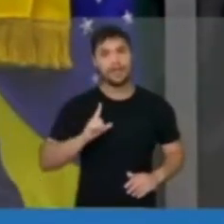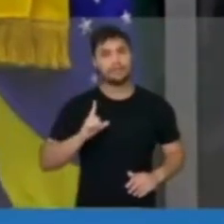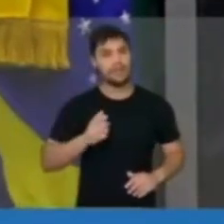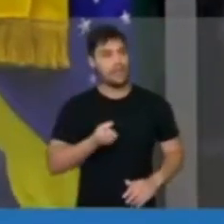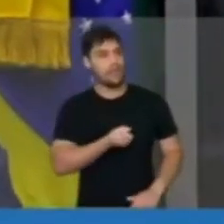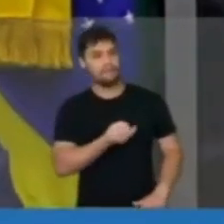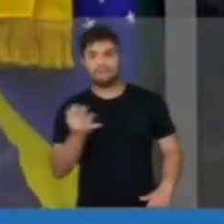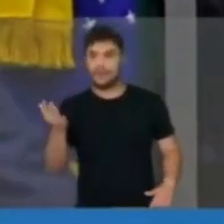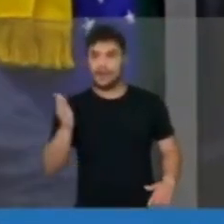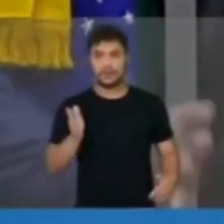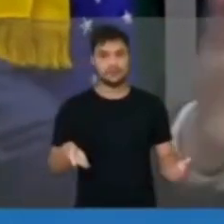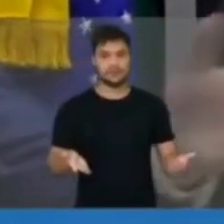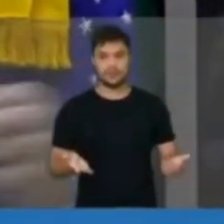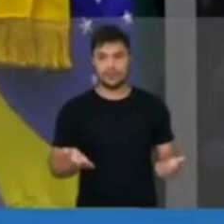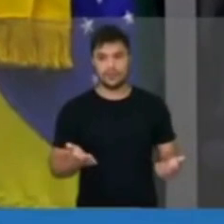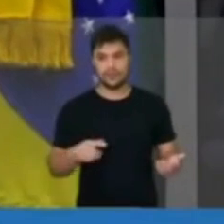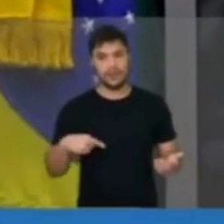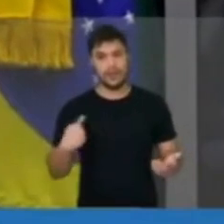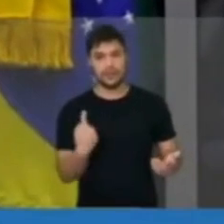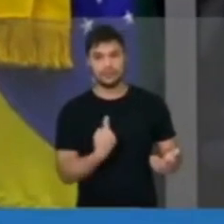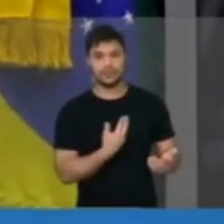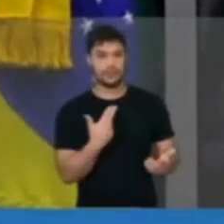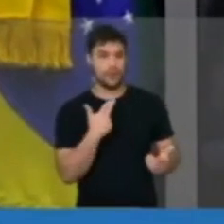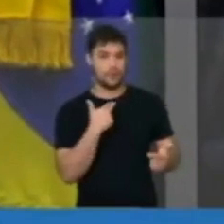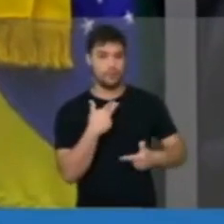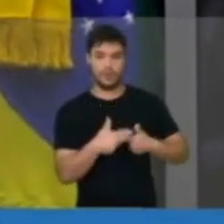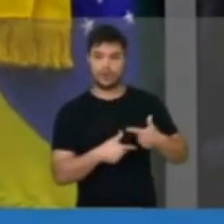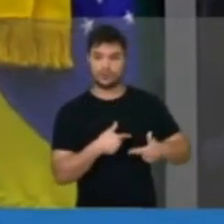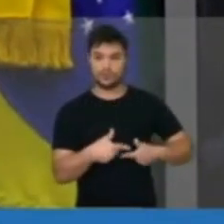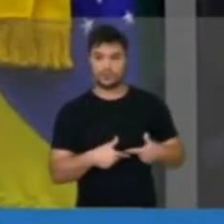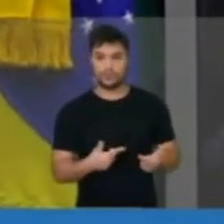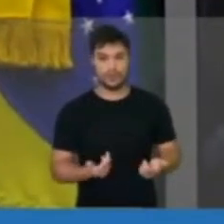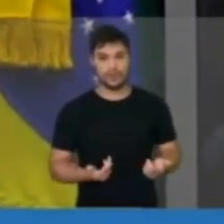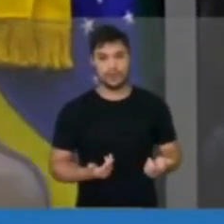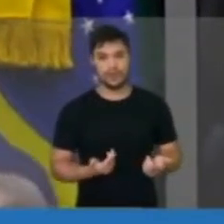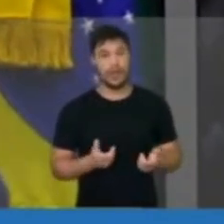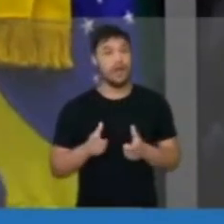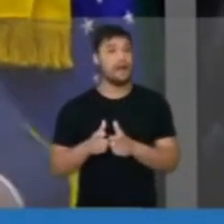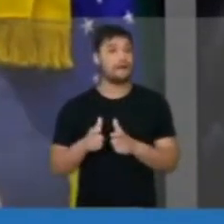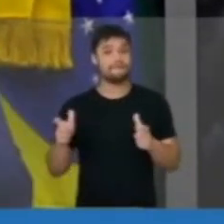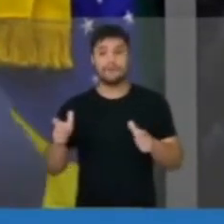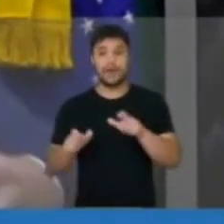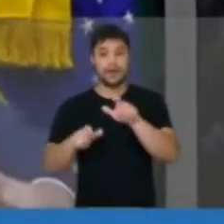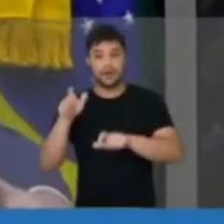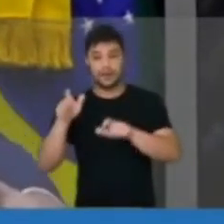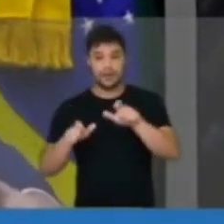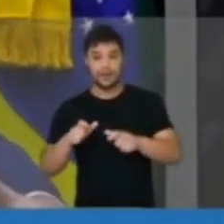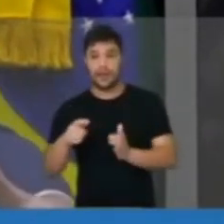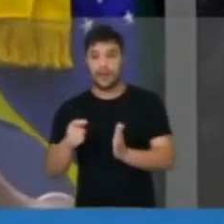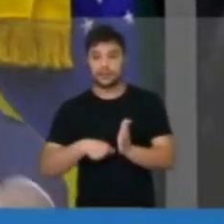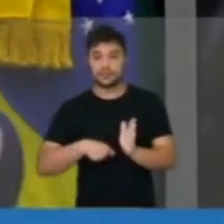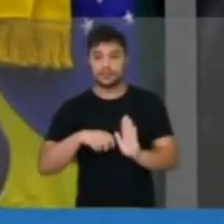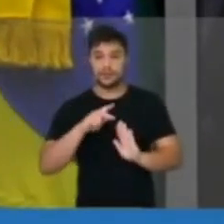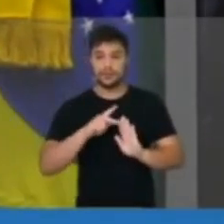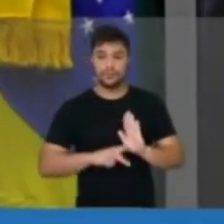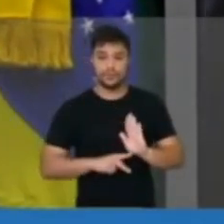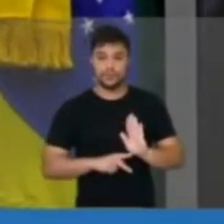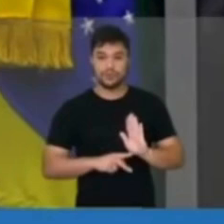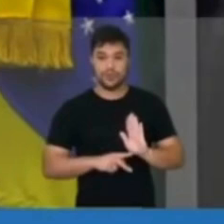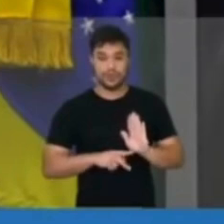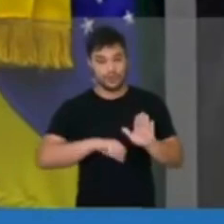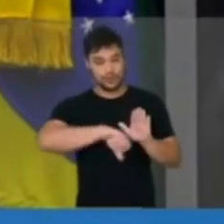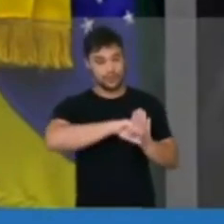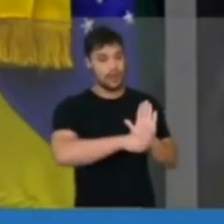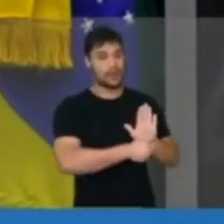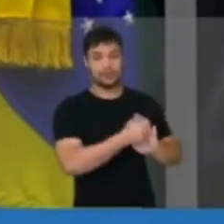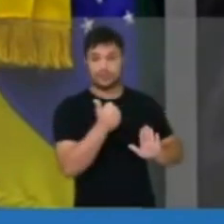demais. A gente nem pode trabalhar. A maioria assinou um projeto que era da